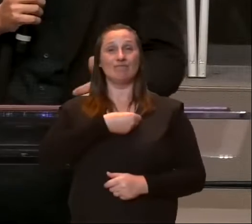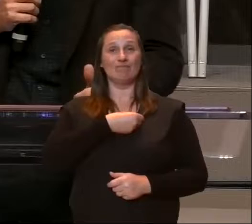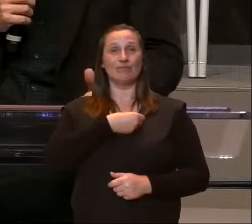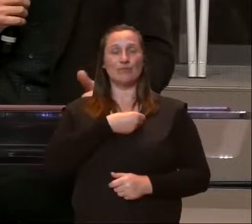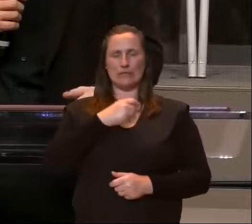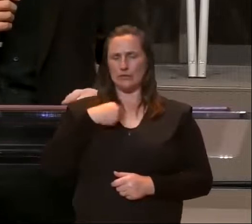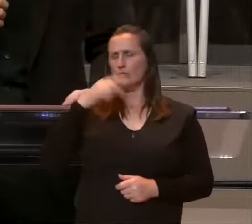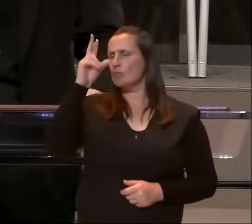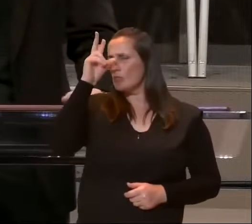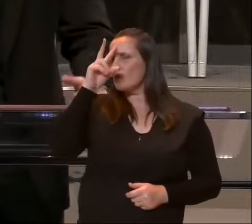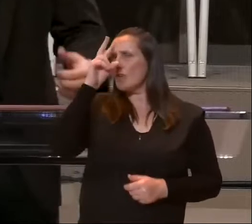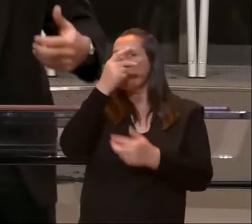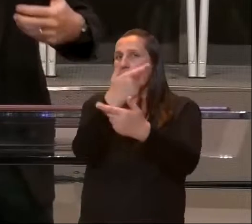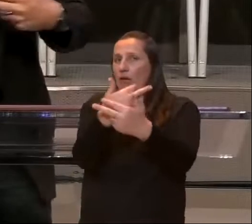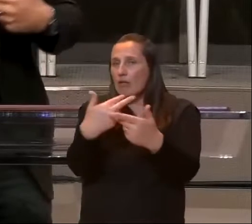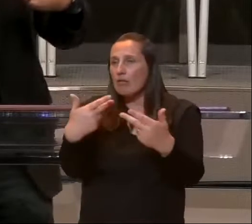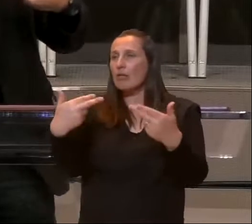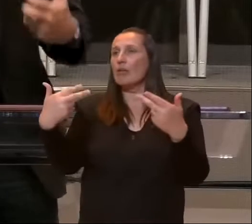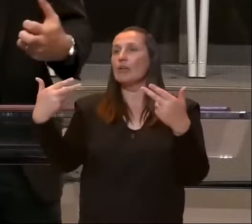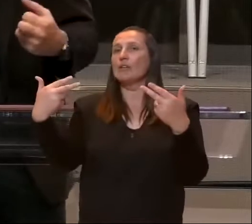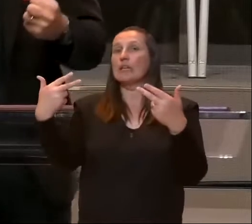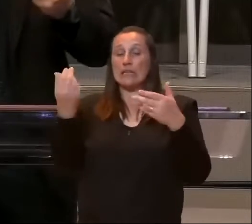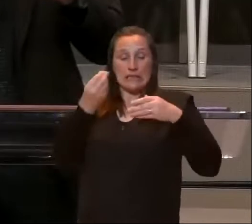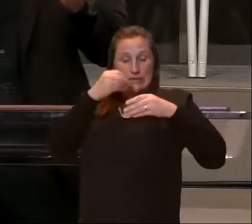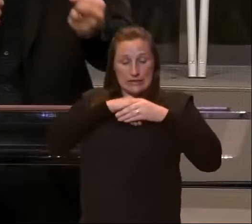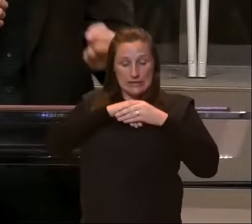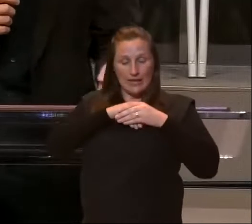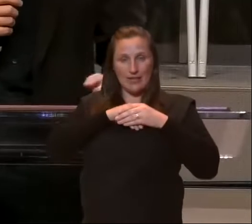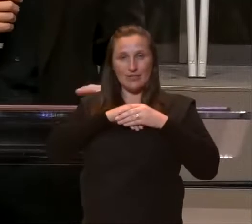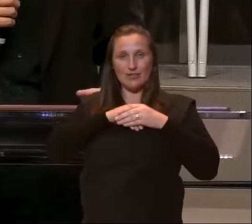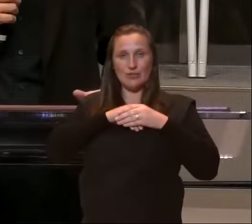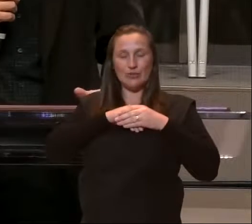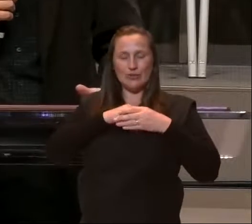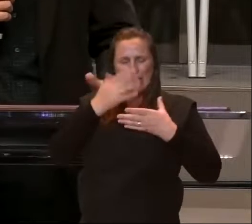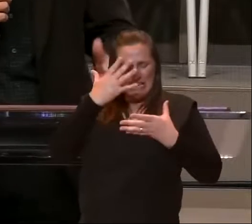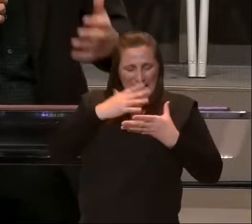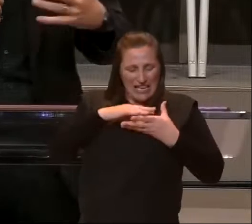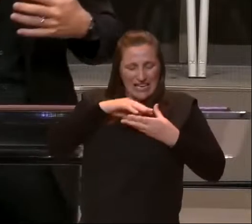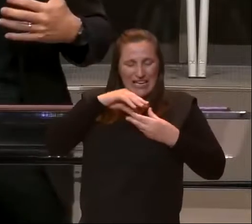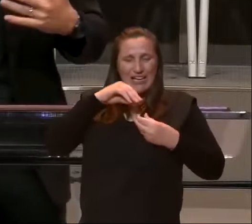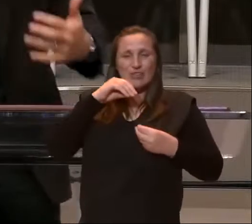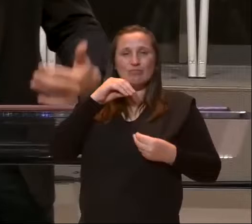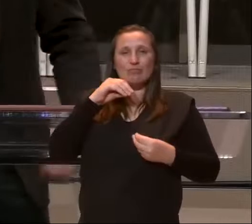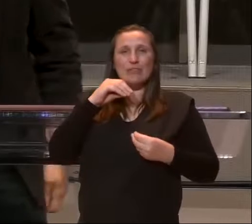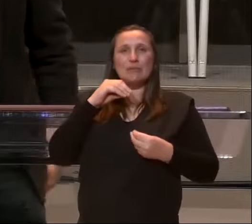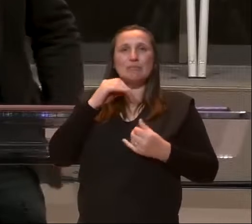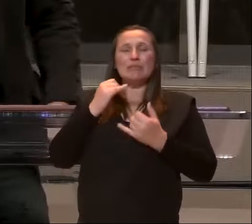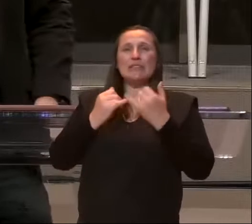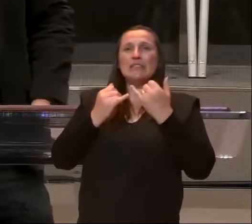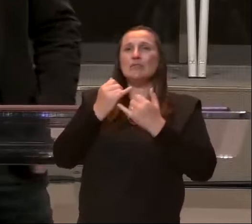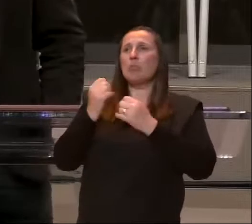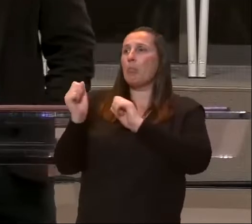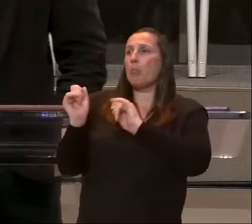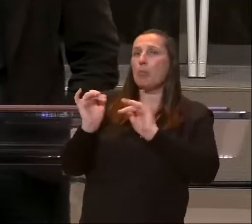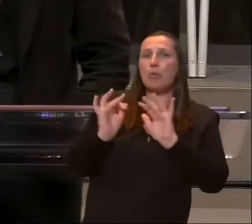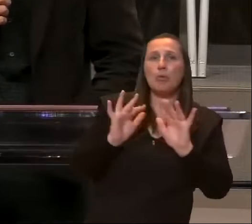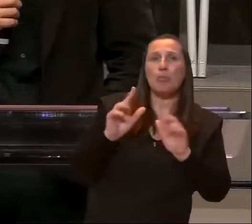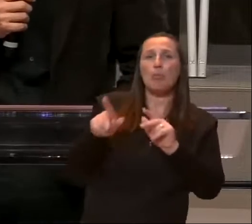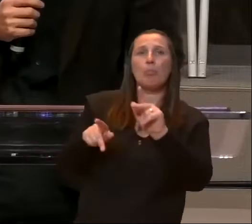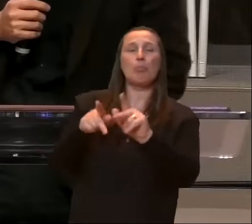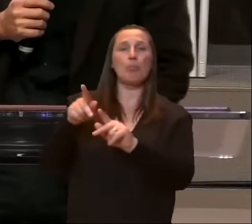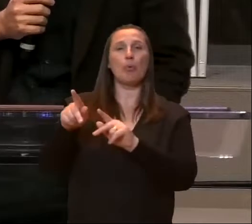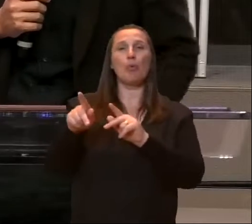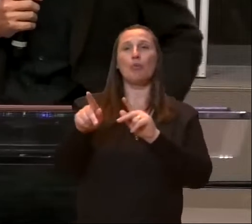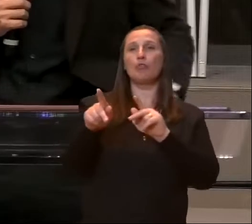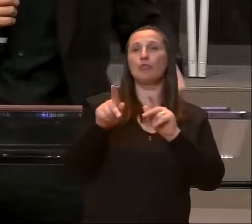Lembro-me destas coisas, e dentro de mim se me derrama a alma, de como passava eu com a multidão do povo e os guiava